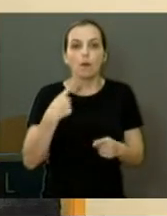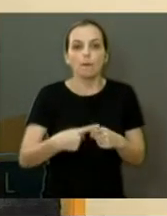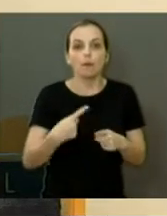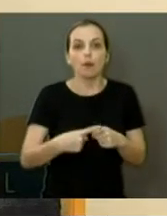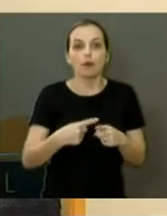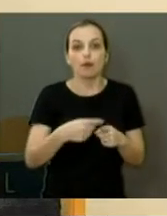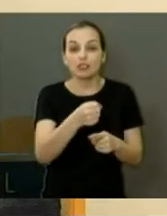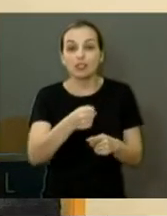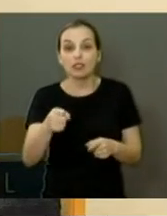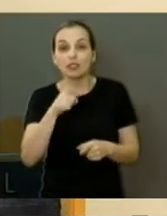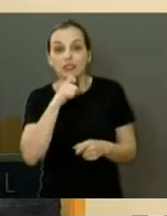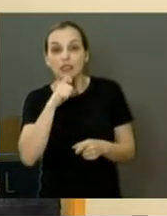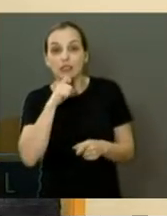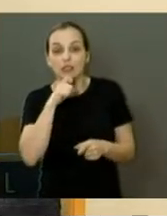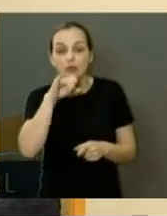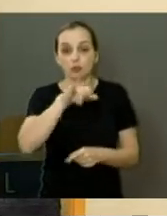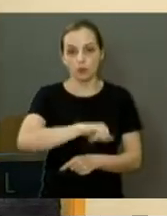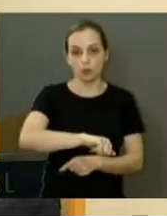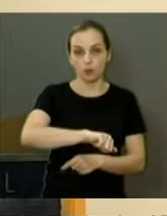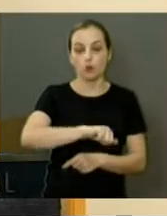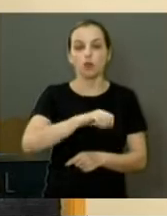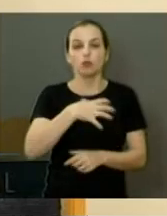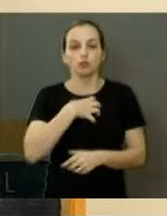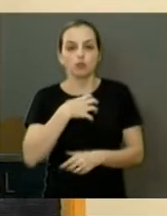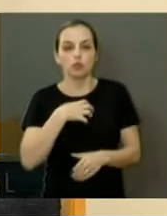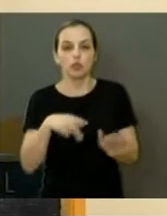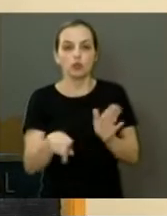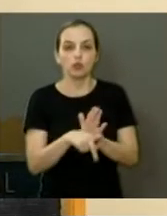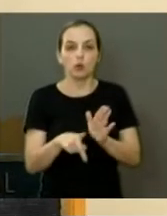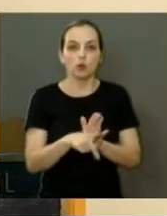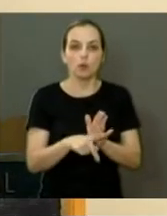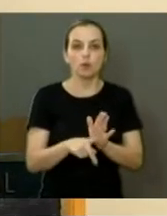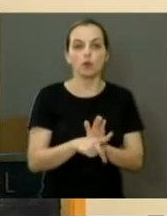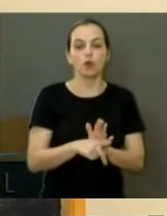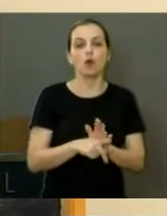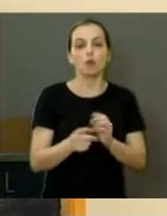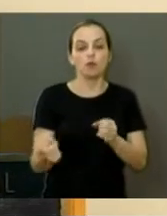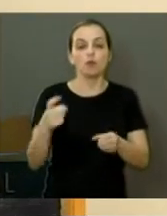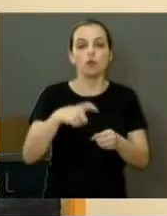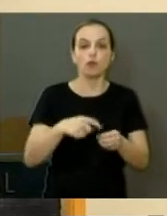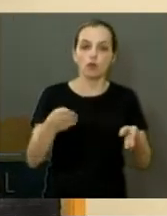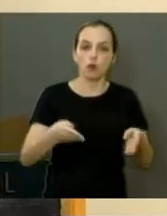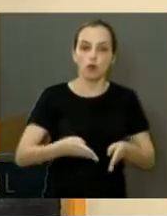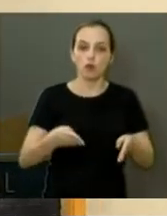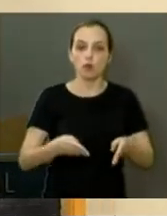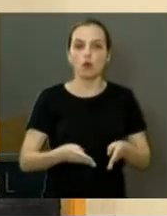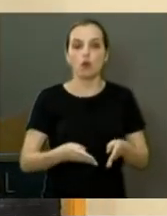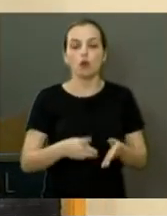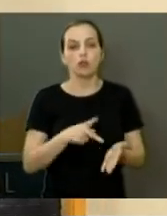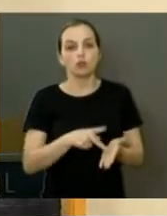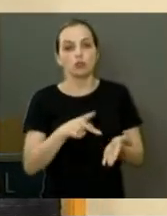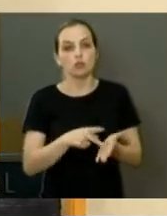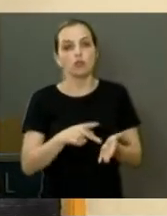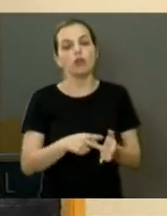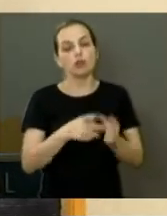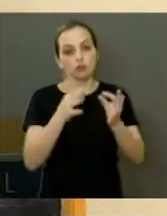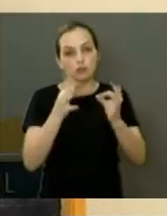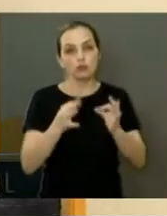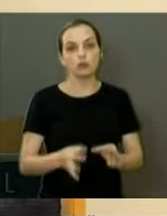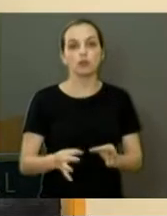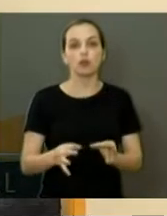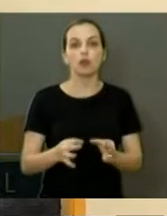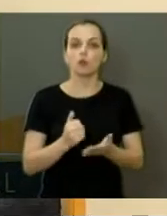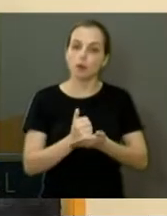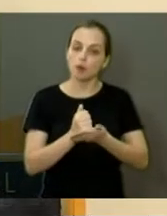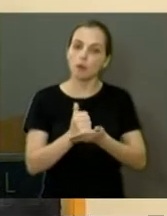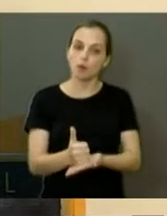não funcionando. Nessa forma que está sendo feita, a geladeira começou a funcionar, voltou a funcionar. Eu acho que vai dar certo, eu